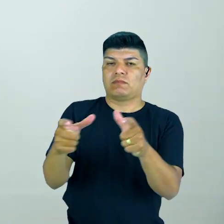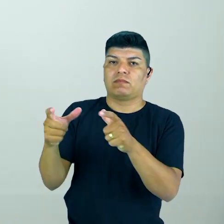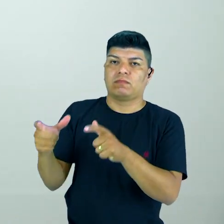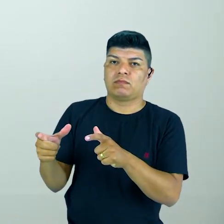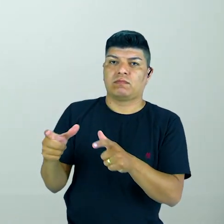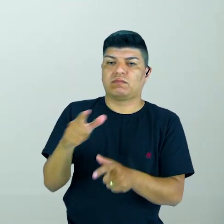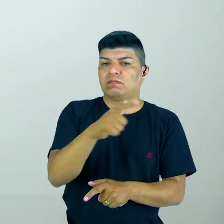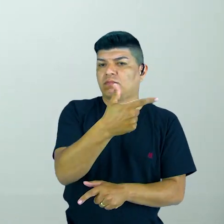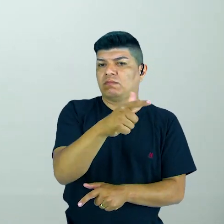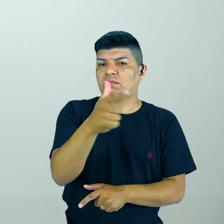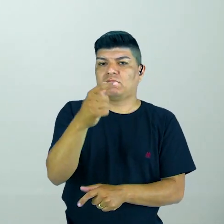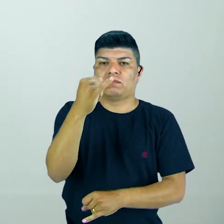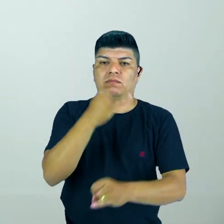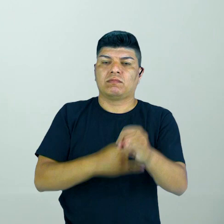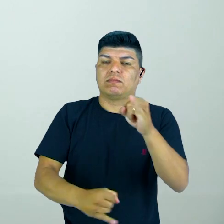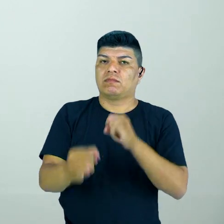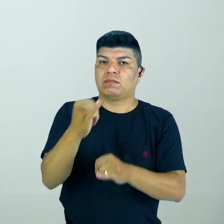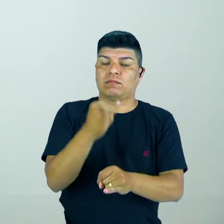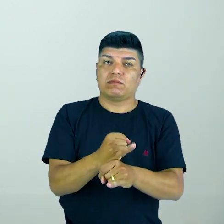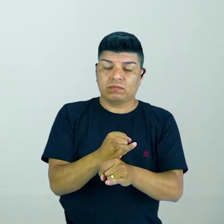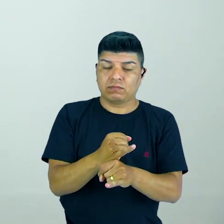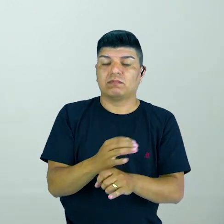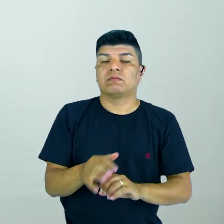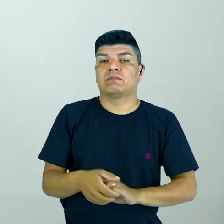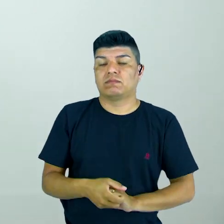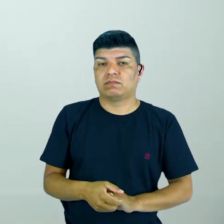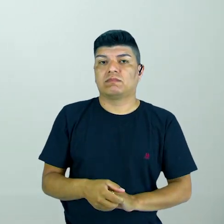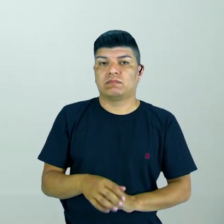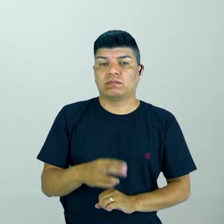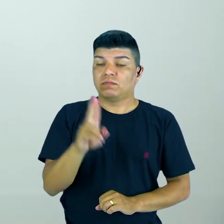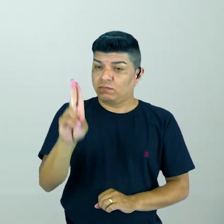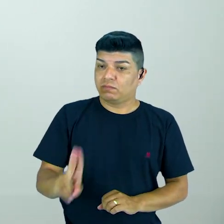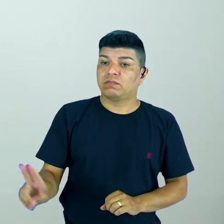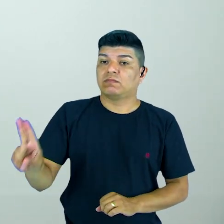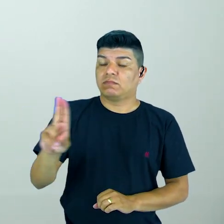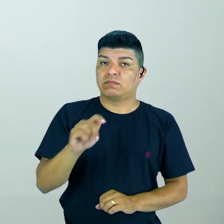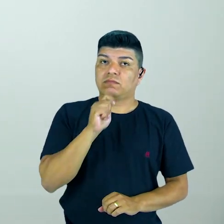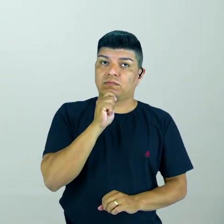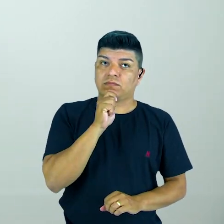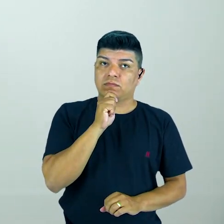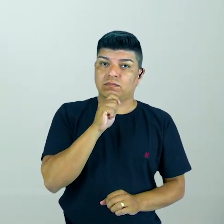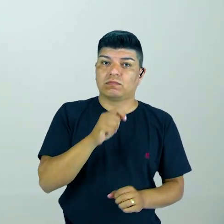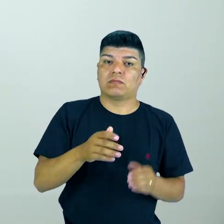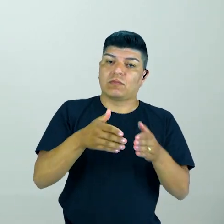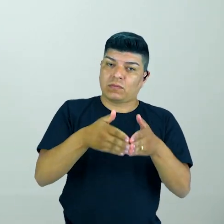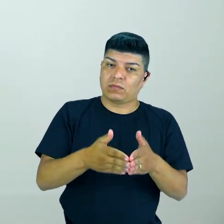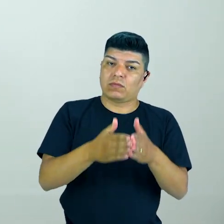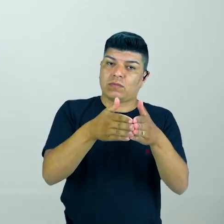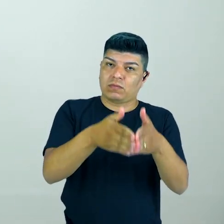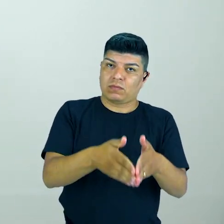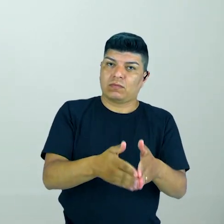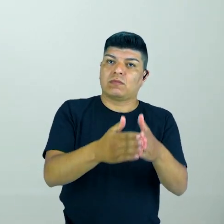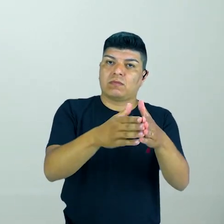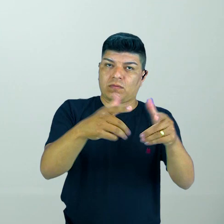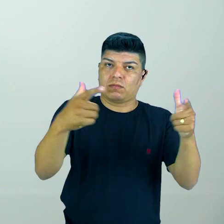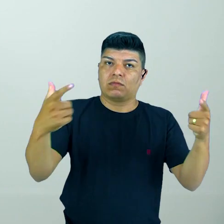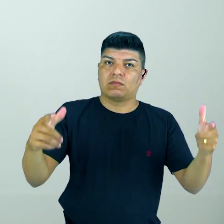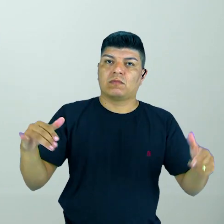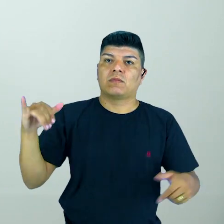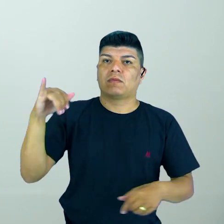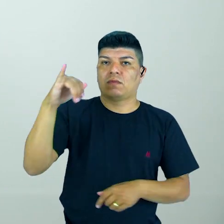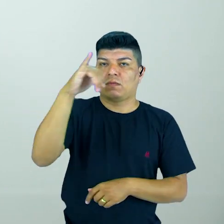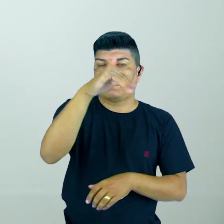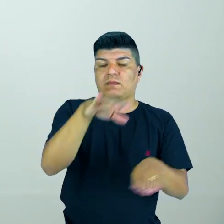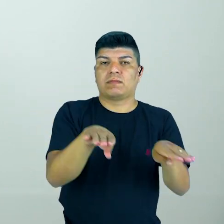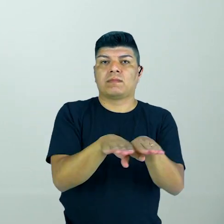sem internet, tá? Então, ela é bem útil ainda. Barcos, grandes navios, avião,